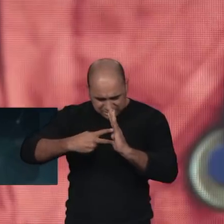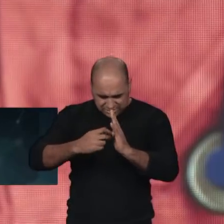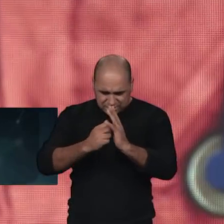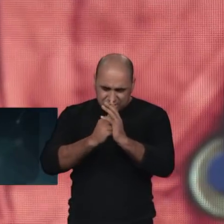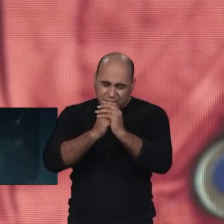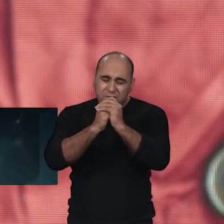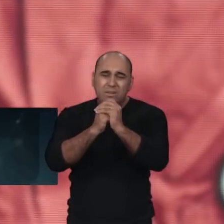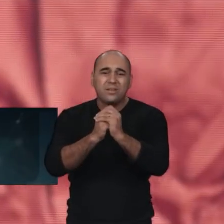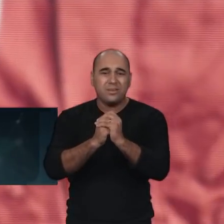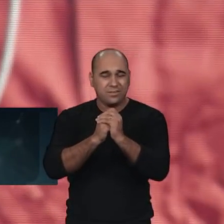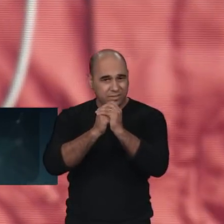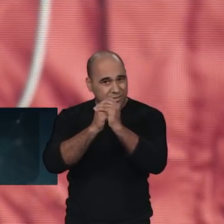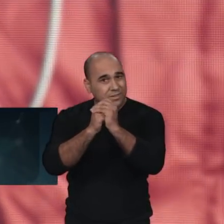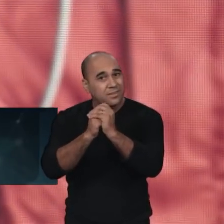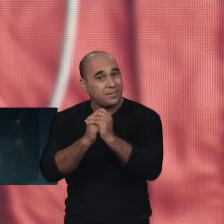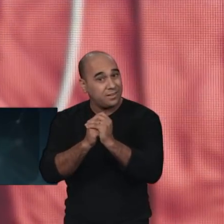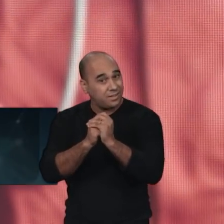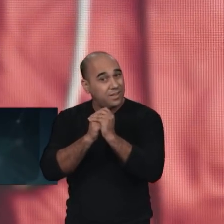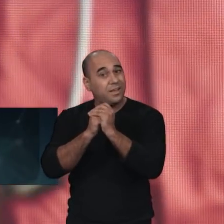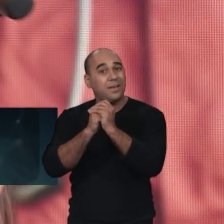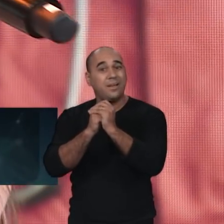Também é